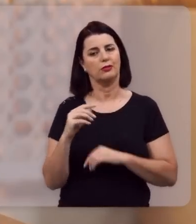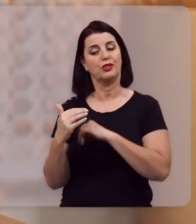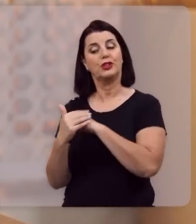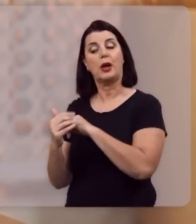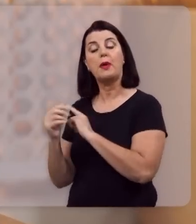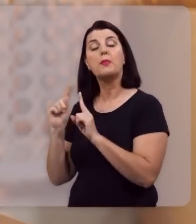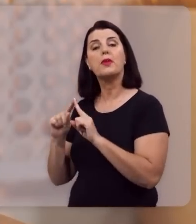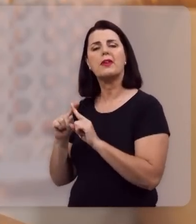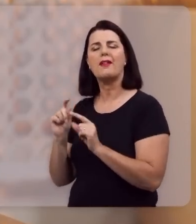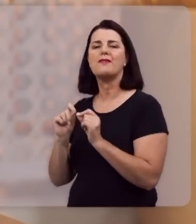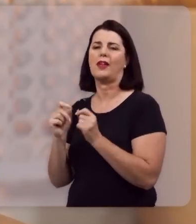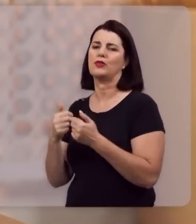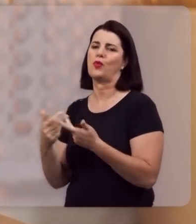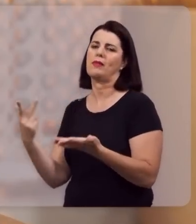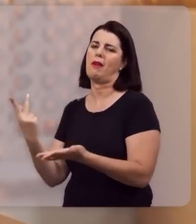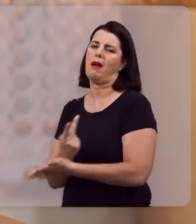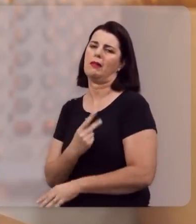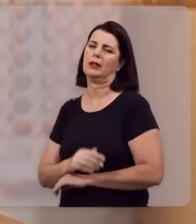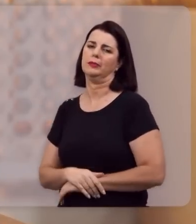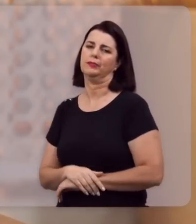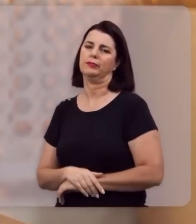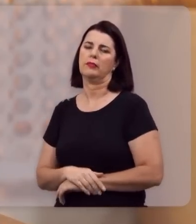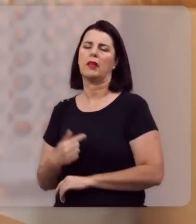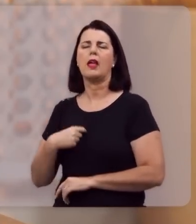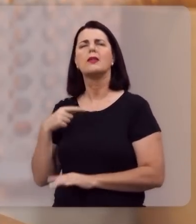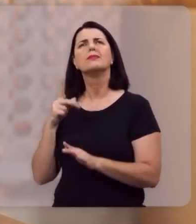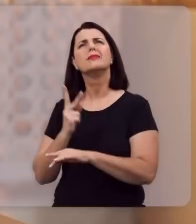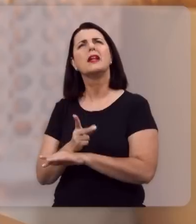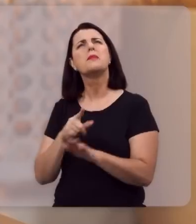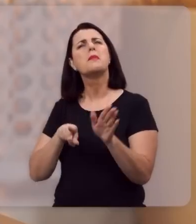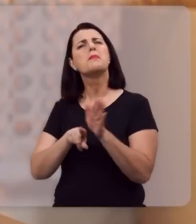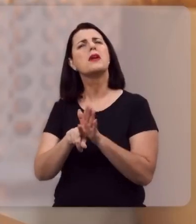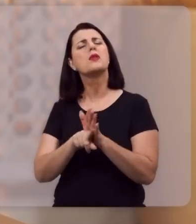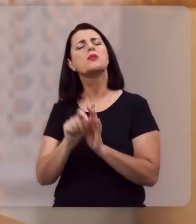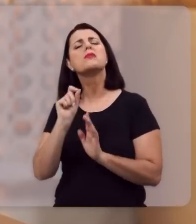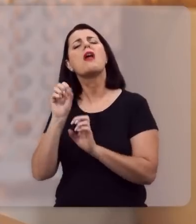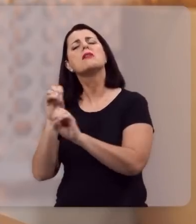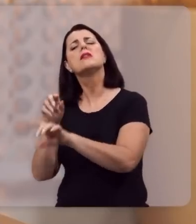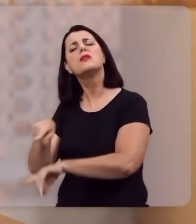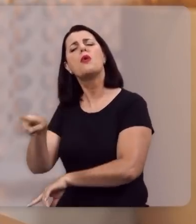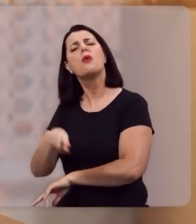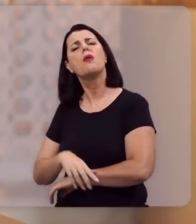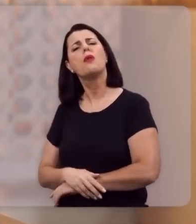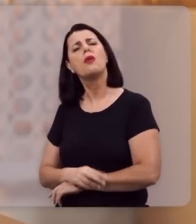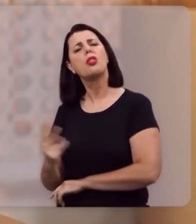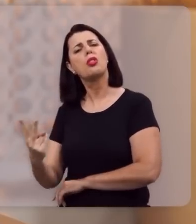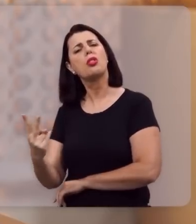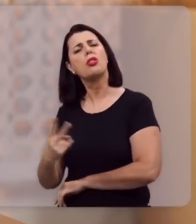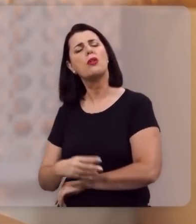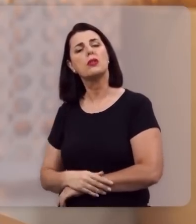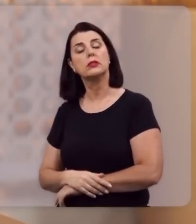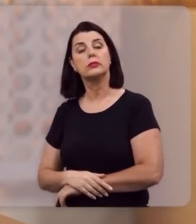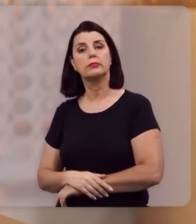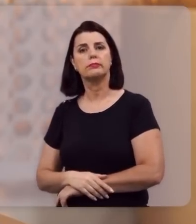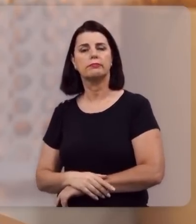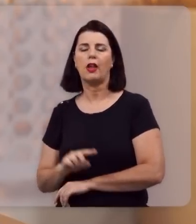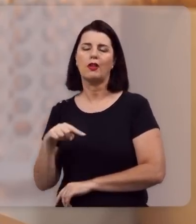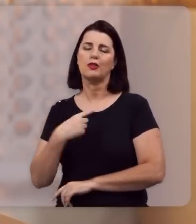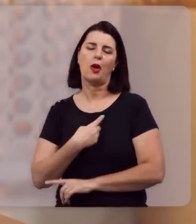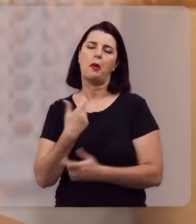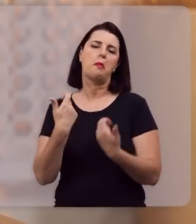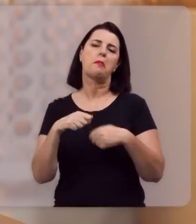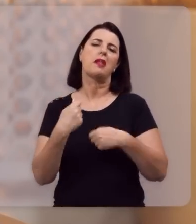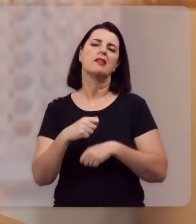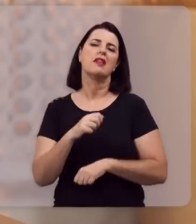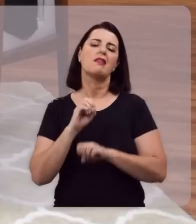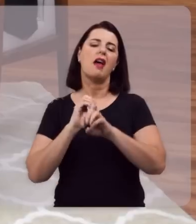eles aprontaram alguma. E eu sempre me pergunto, quem ensinou isso para eles? É interessante que nós não precisamos